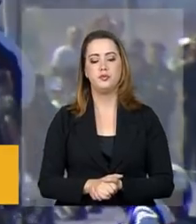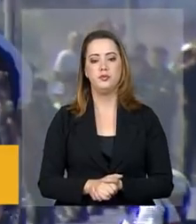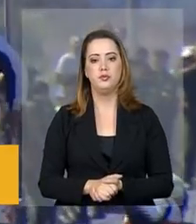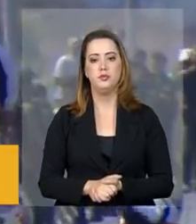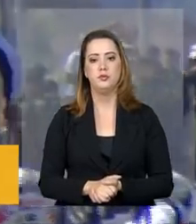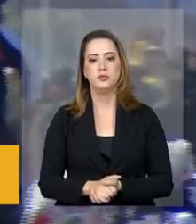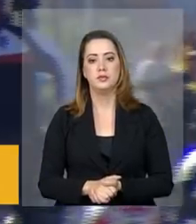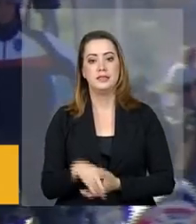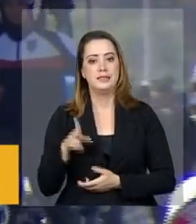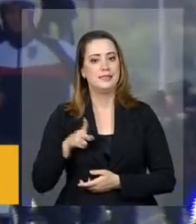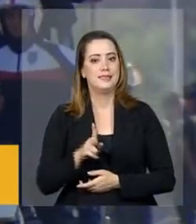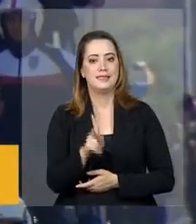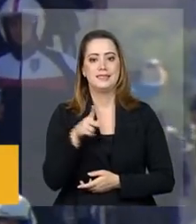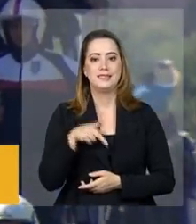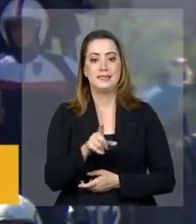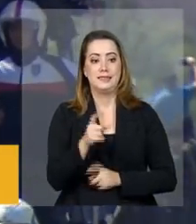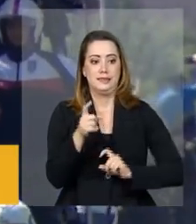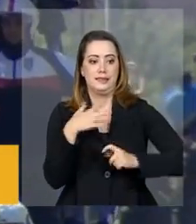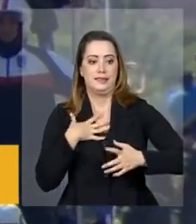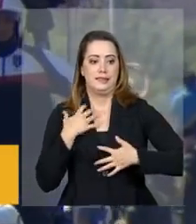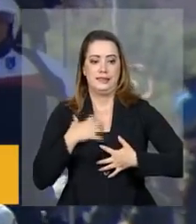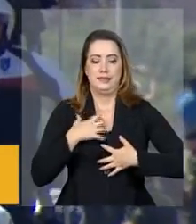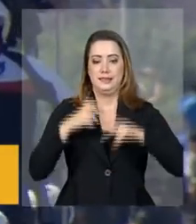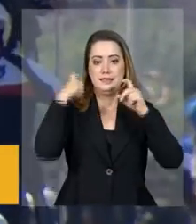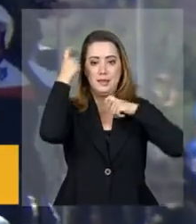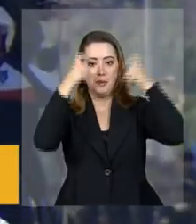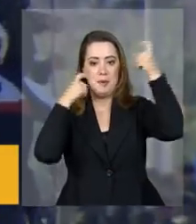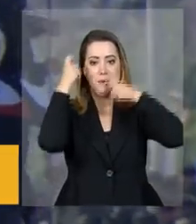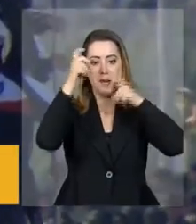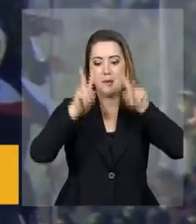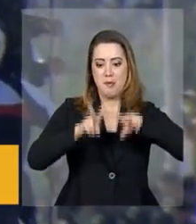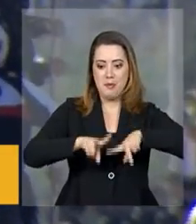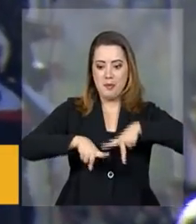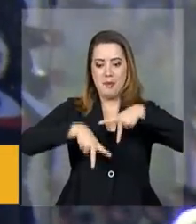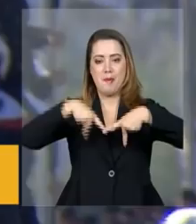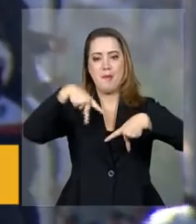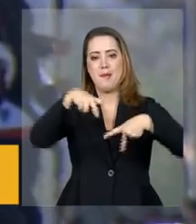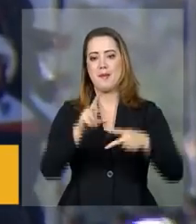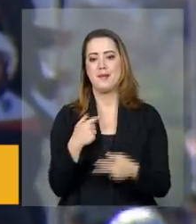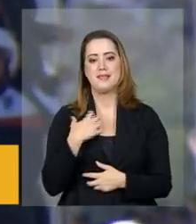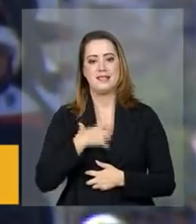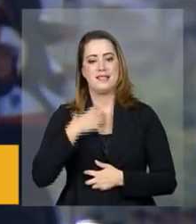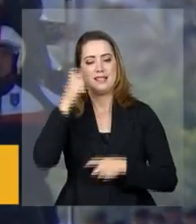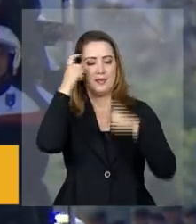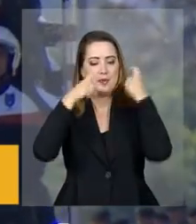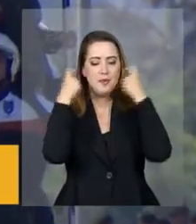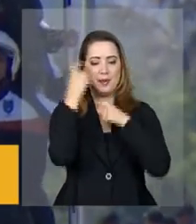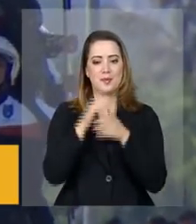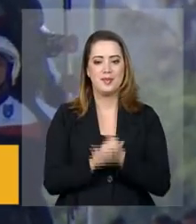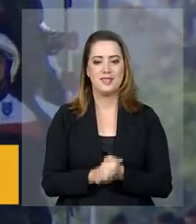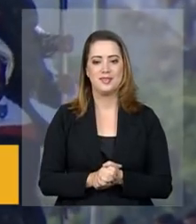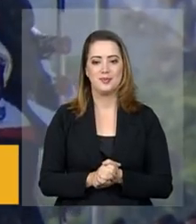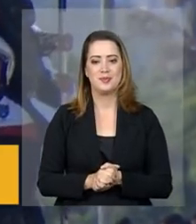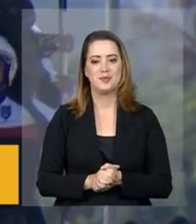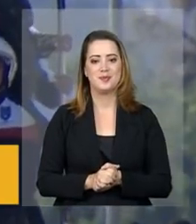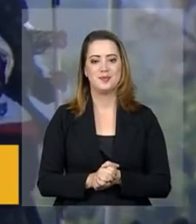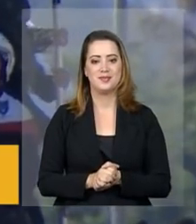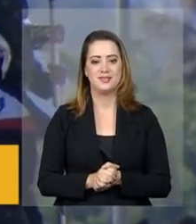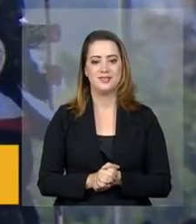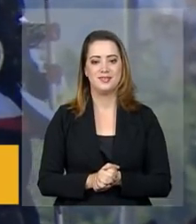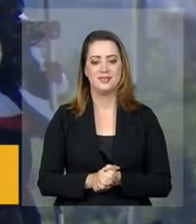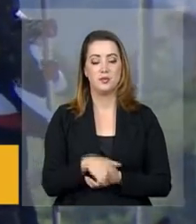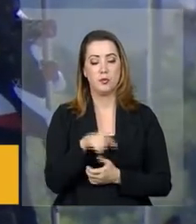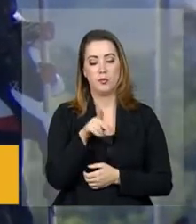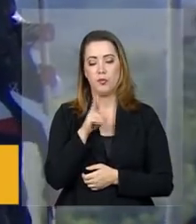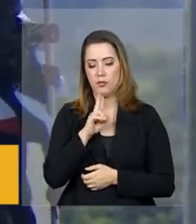Eu sempre fico preocupado com essa pirâmide. Eu sempre fico preocupado. Sempre que eu vejo, eu me preocupo. Senhoras e senhores. É esse